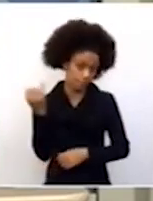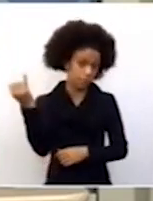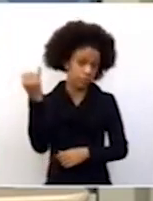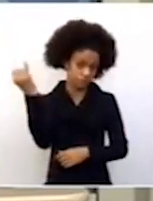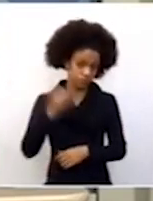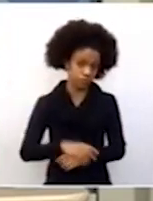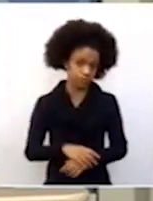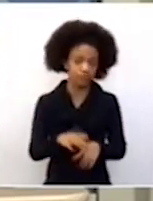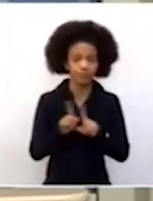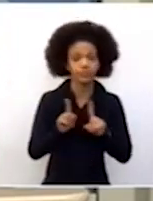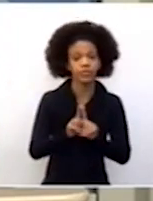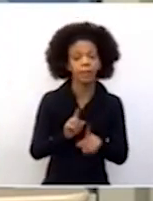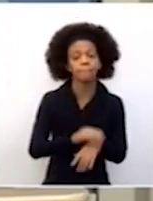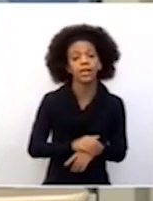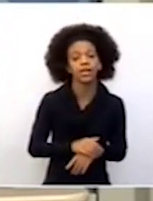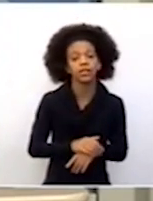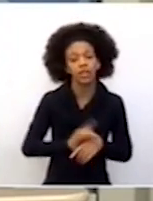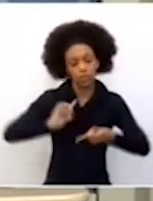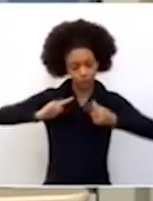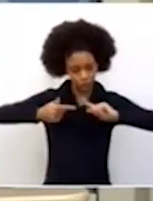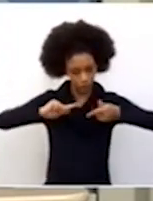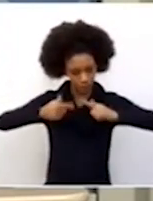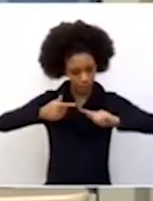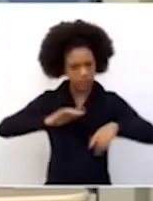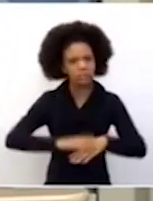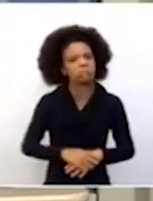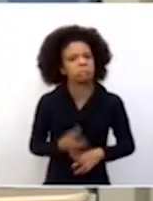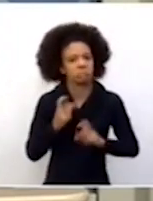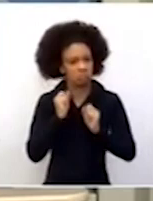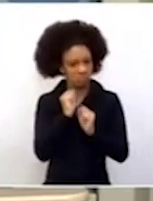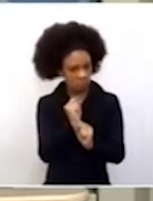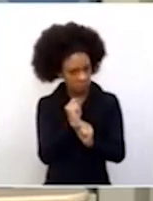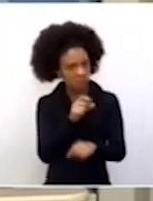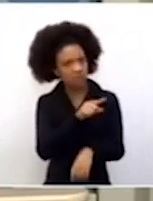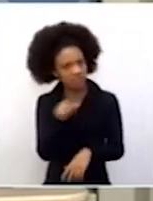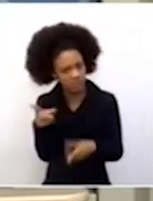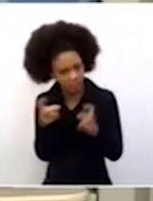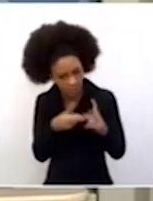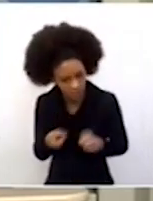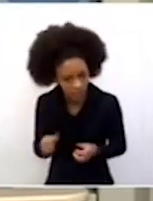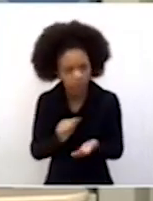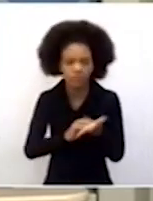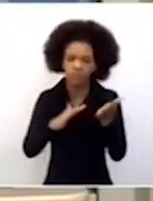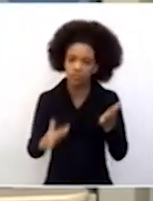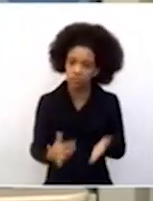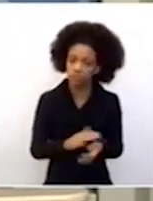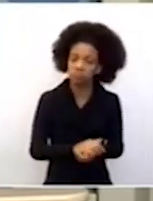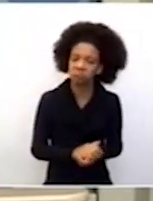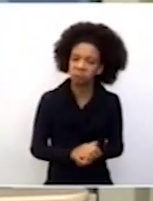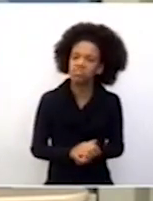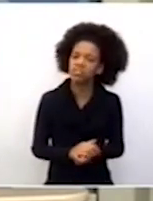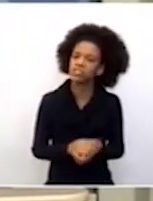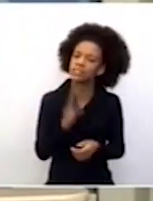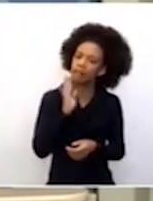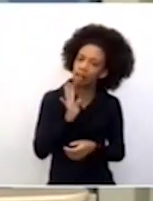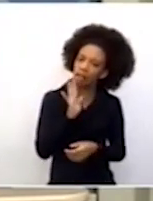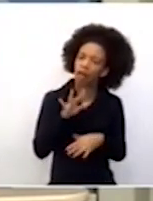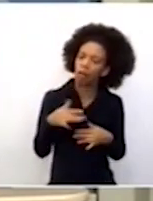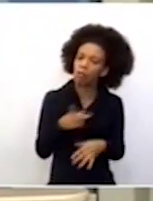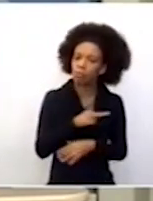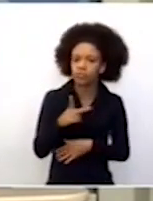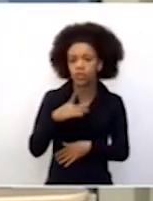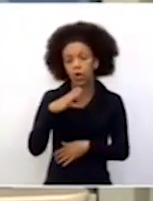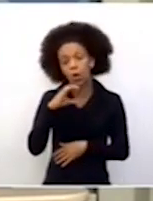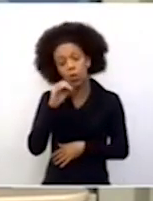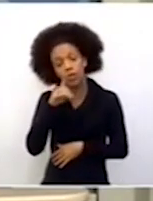mas que nem a questão da geometria, da planificação, isso está bem robusto, você percebe, né, isso na atividade, né. Engraçado que uma professora falou a questão da coordenação